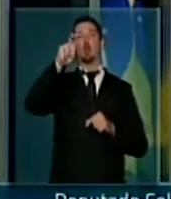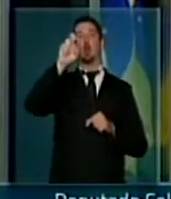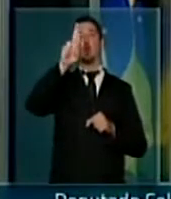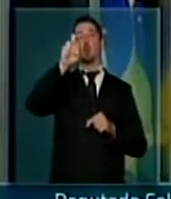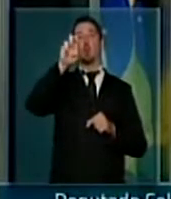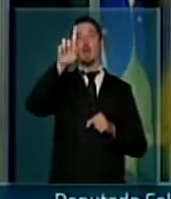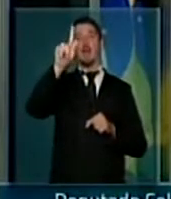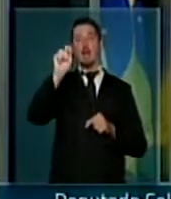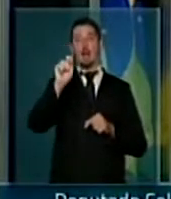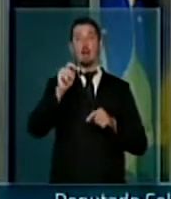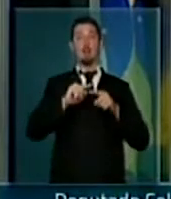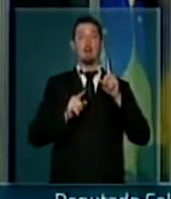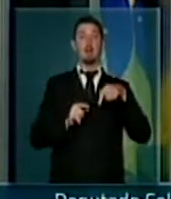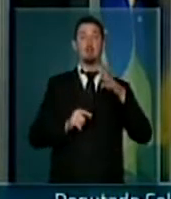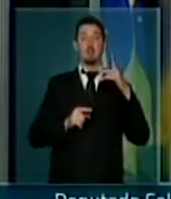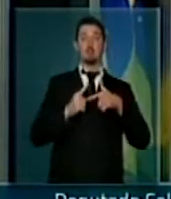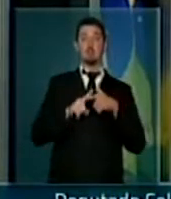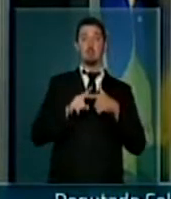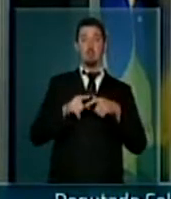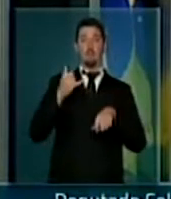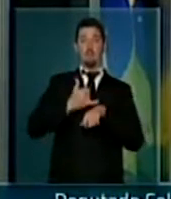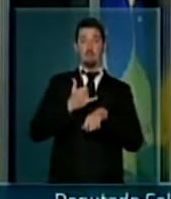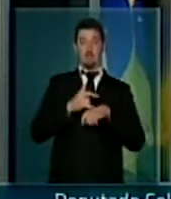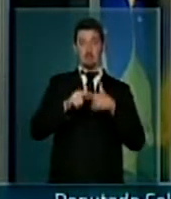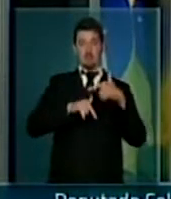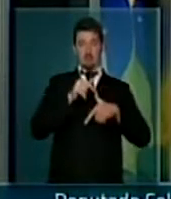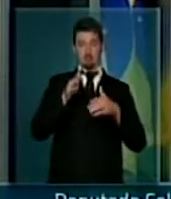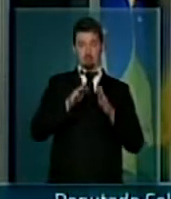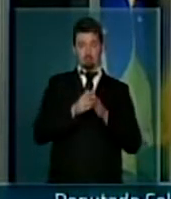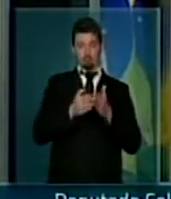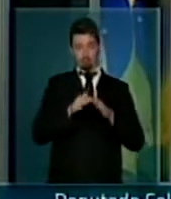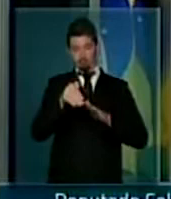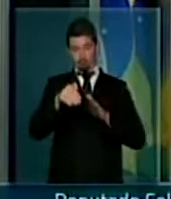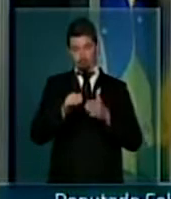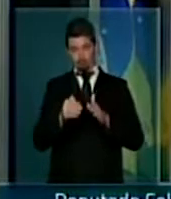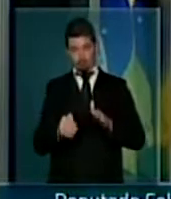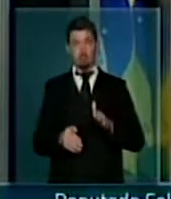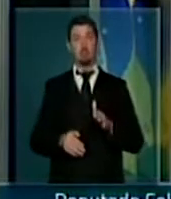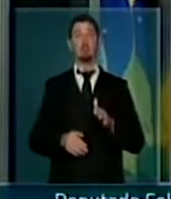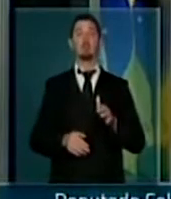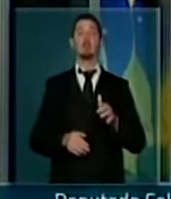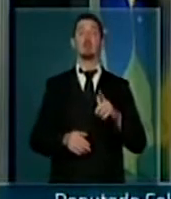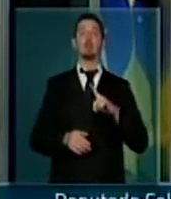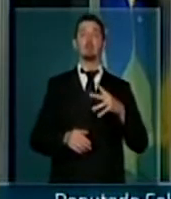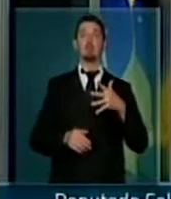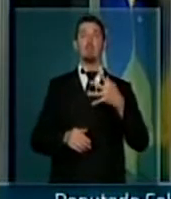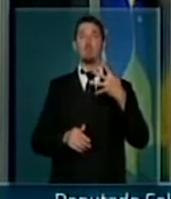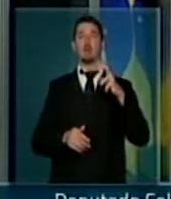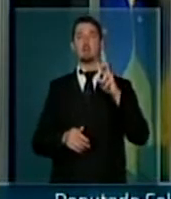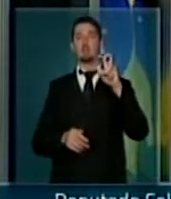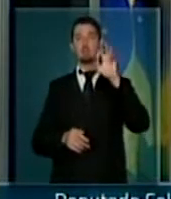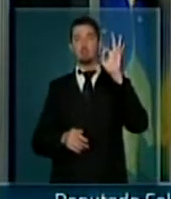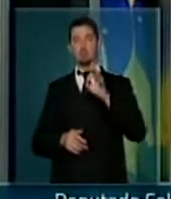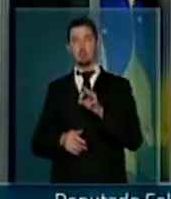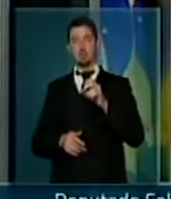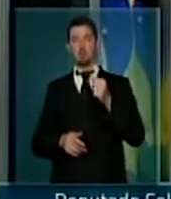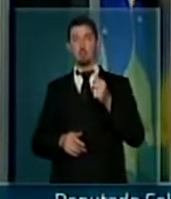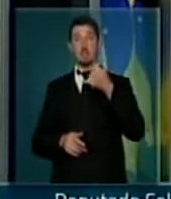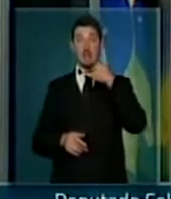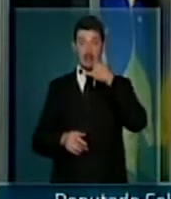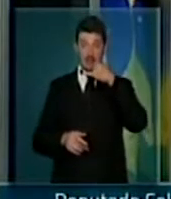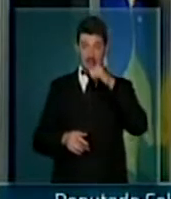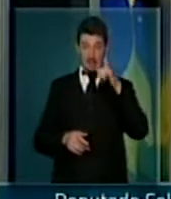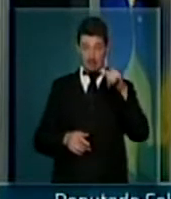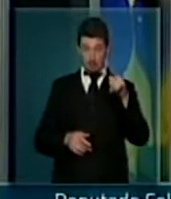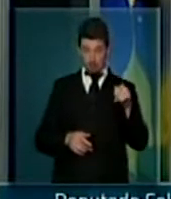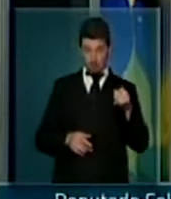tarifa da energia elétrica, que para a indústria nacional representa até 45% do custo